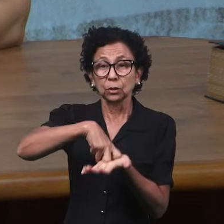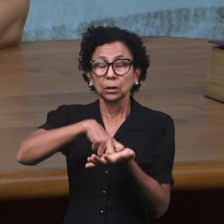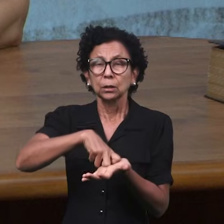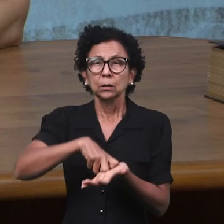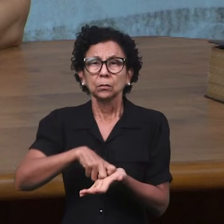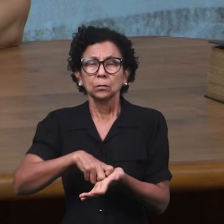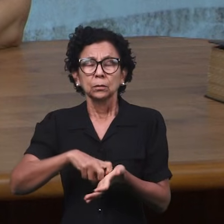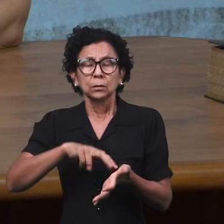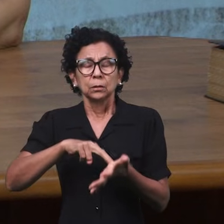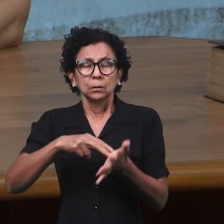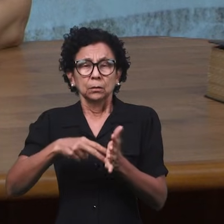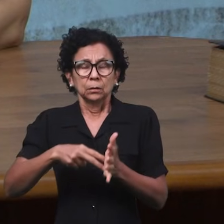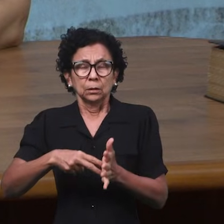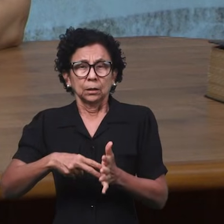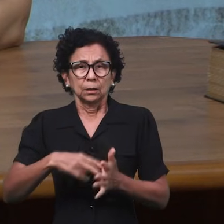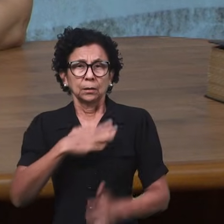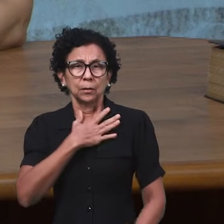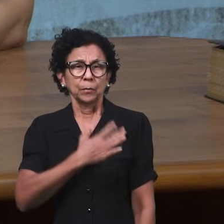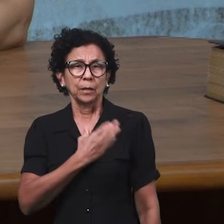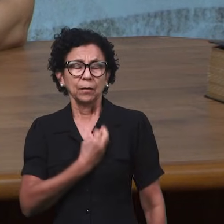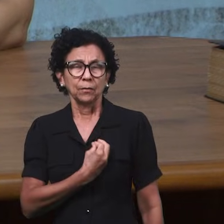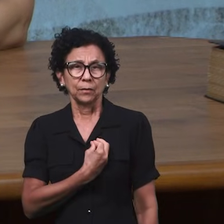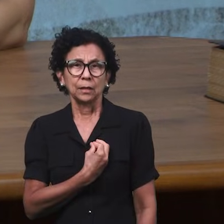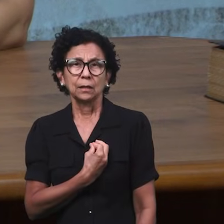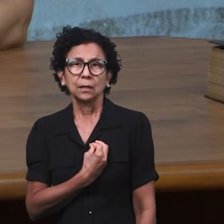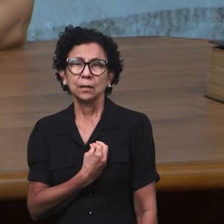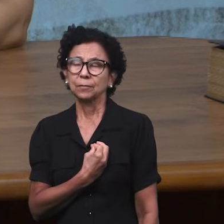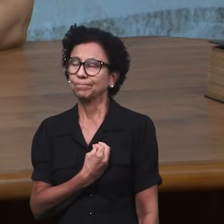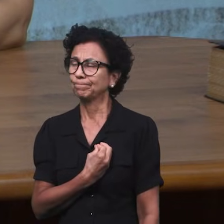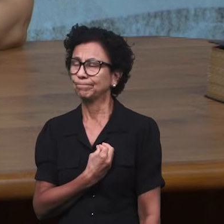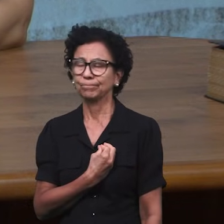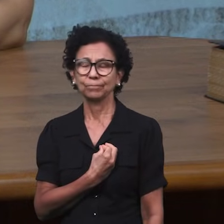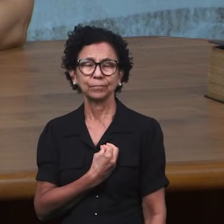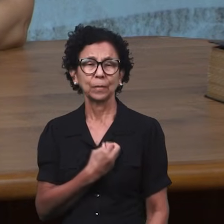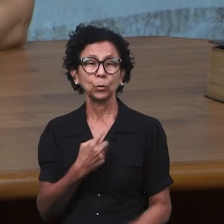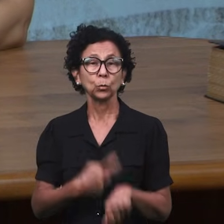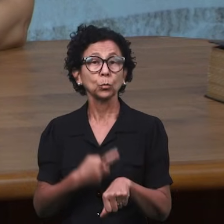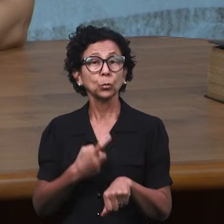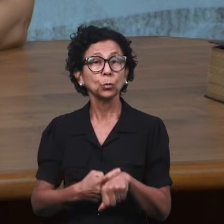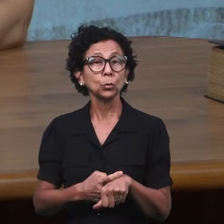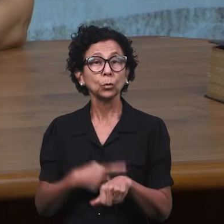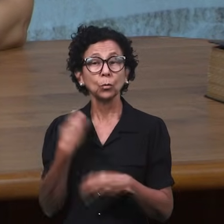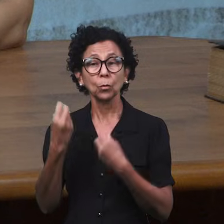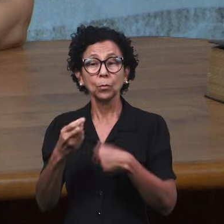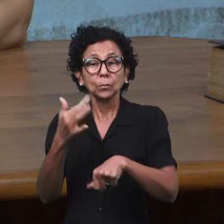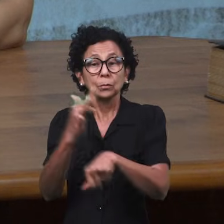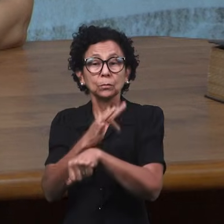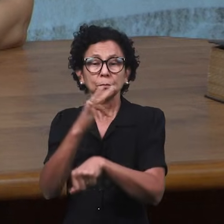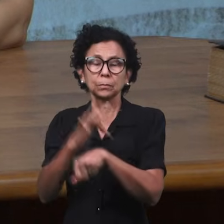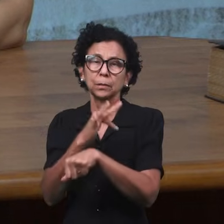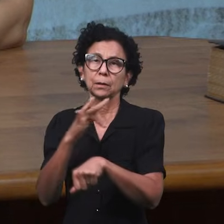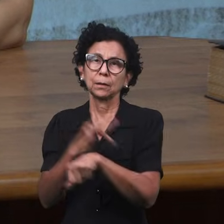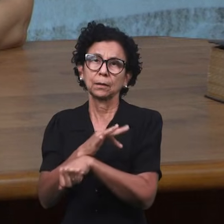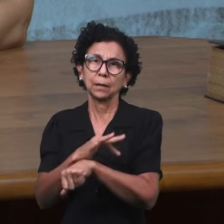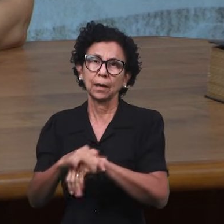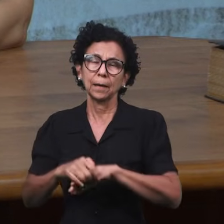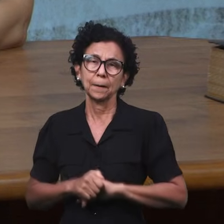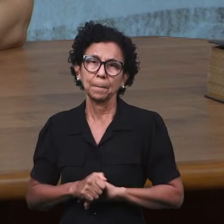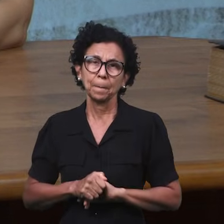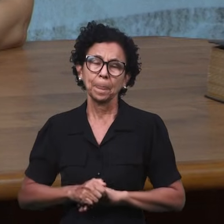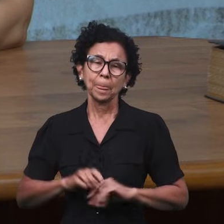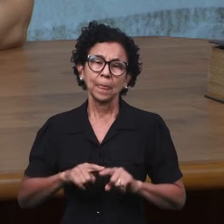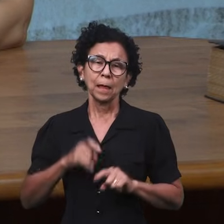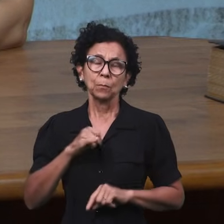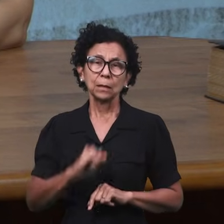assombro e eu não podia suportar a sua grandeza. Se no ouro pus a minha esperança,